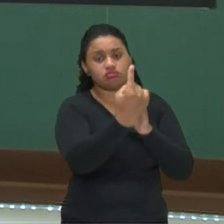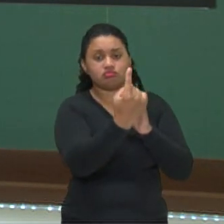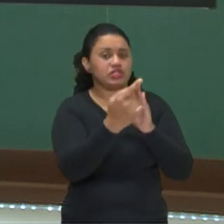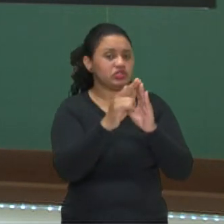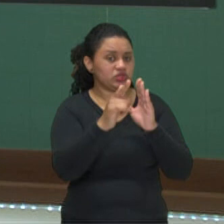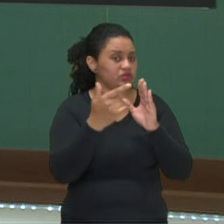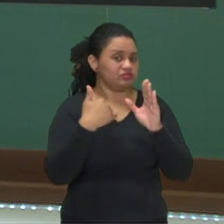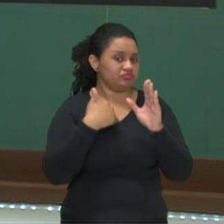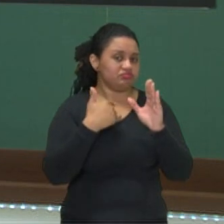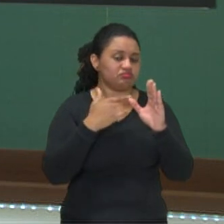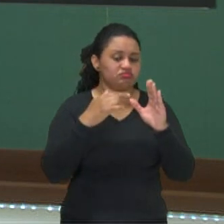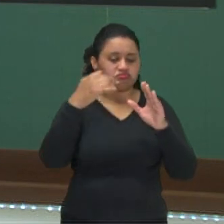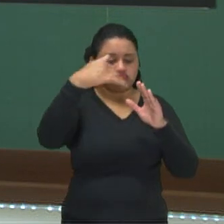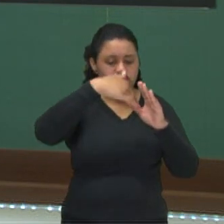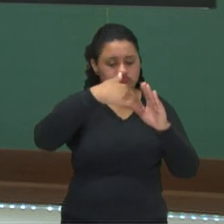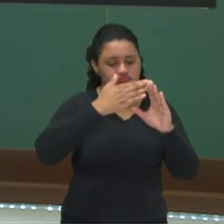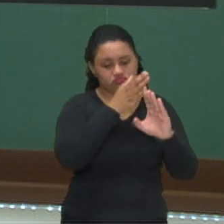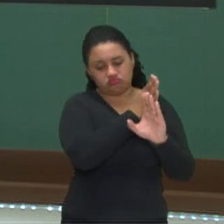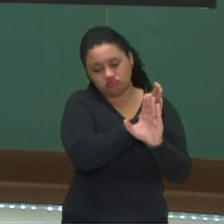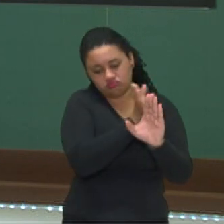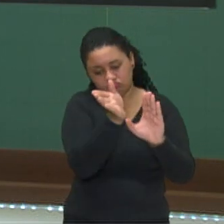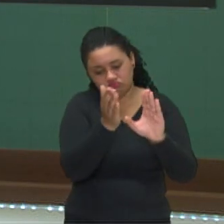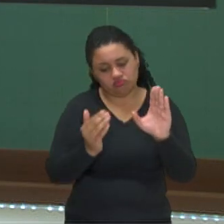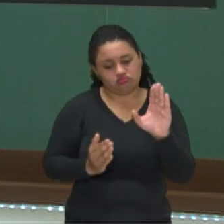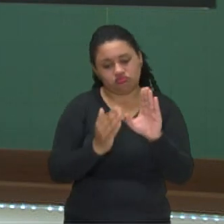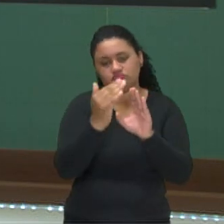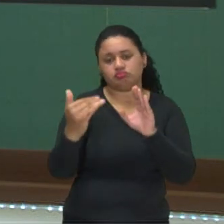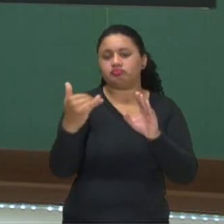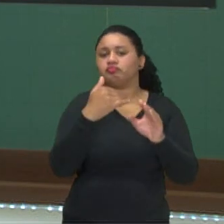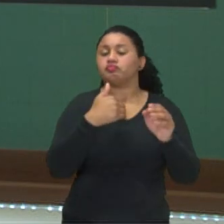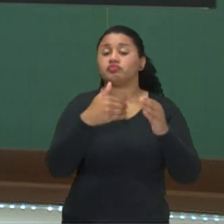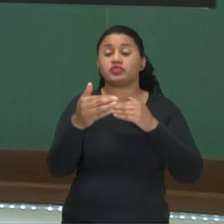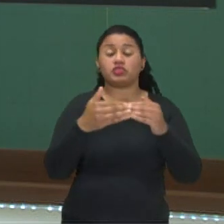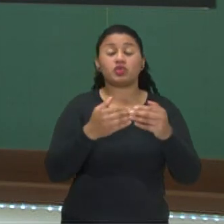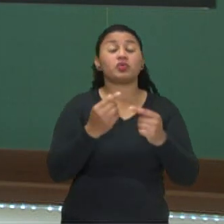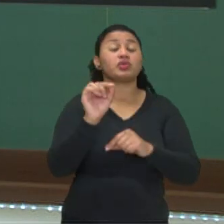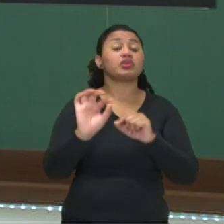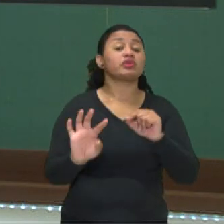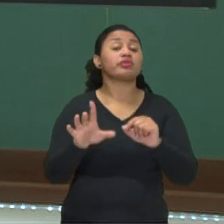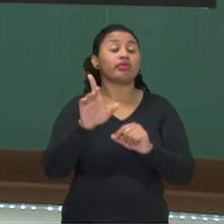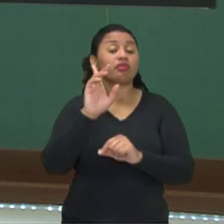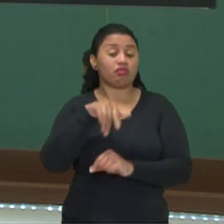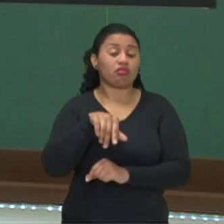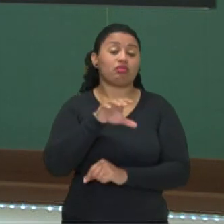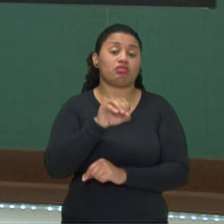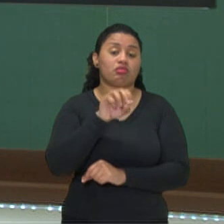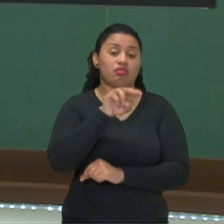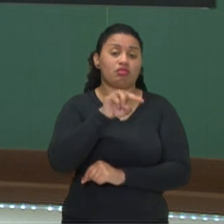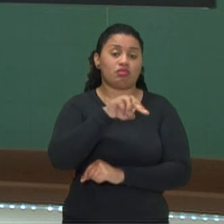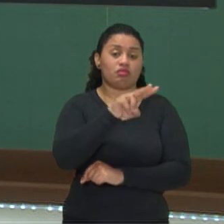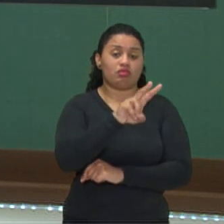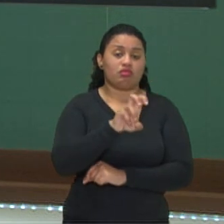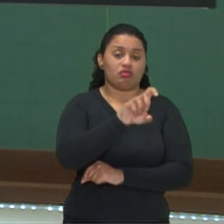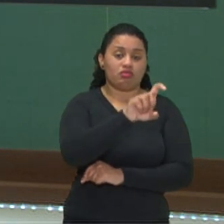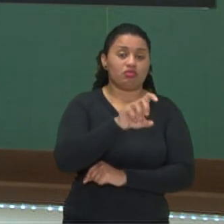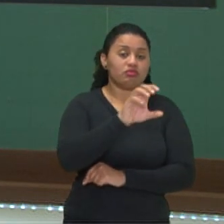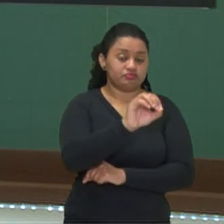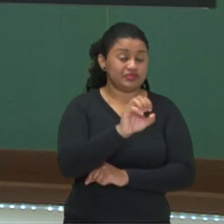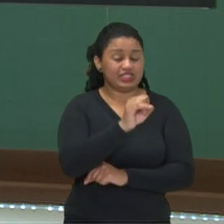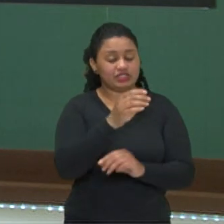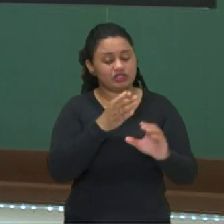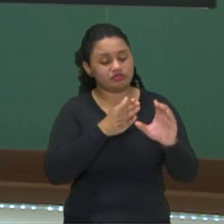em qualquer sentido que eu colocar essa linha, o que vai acontecer? Ele vai ser um poliedro convexo.